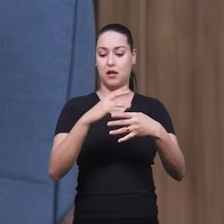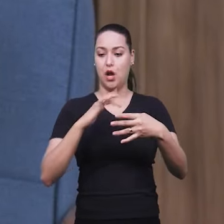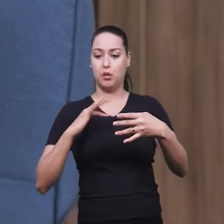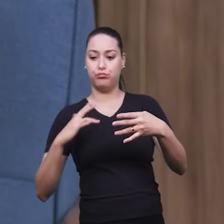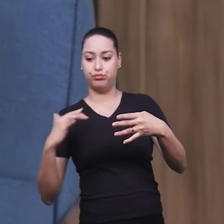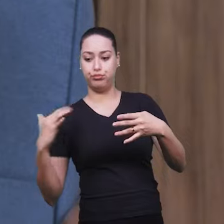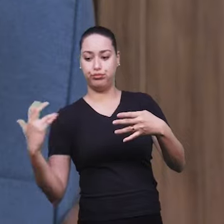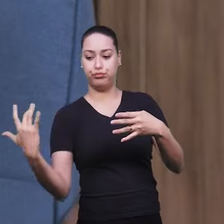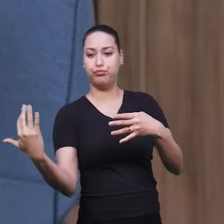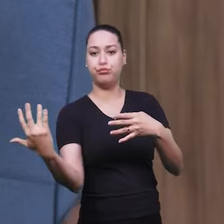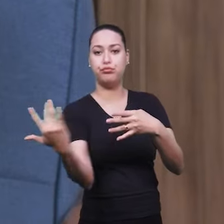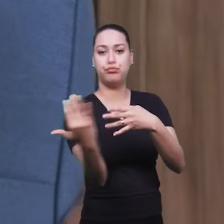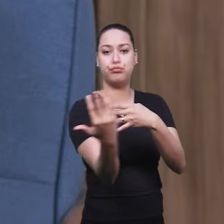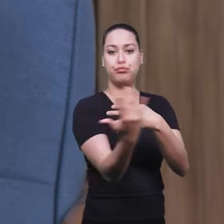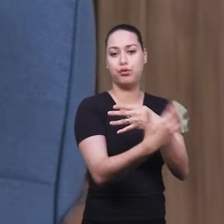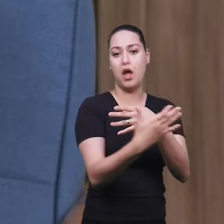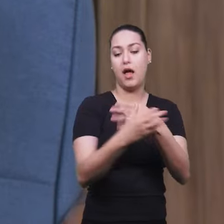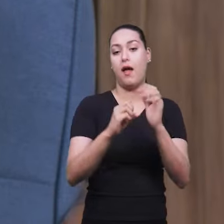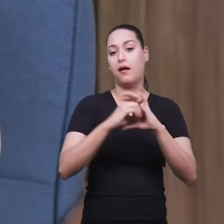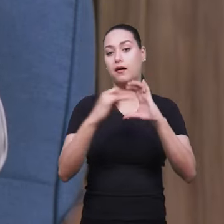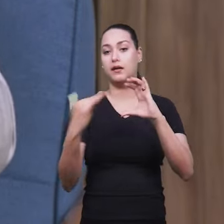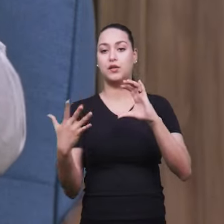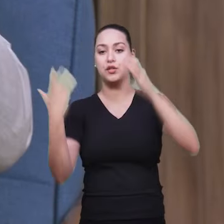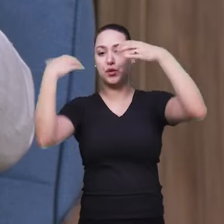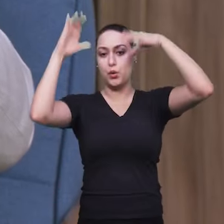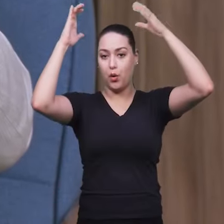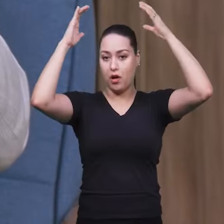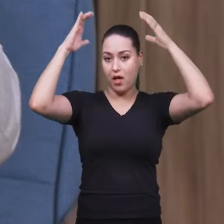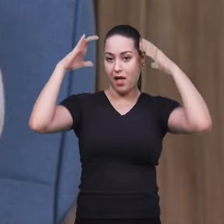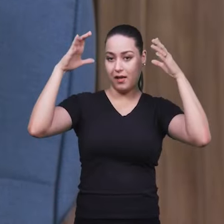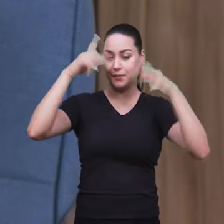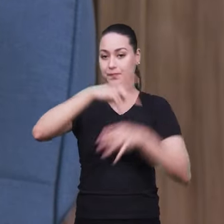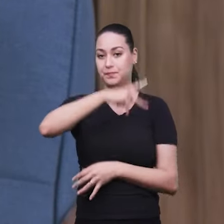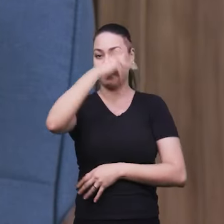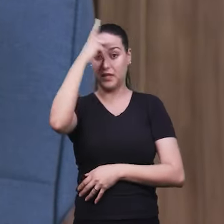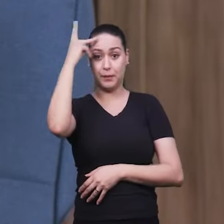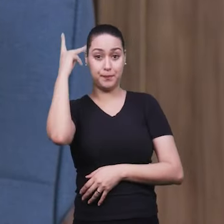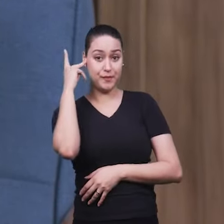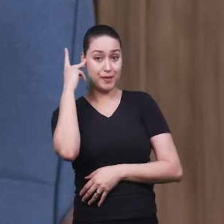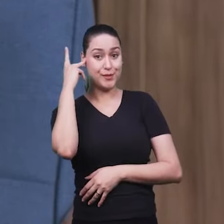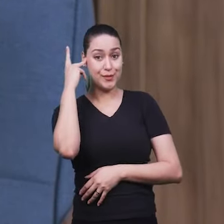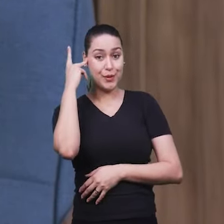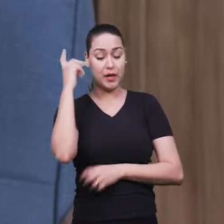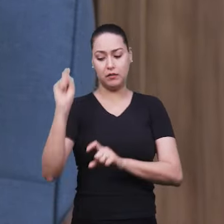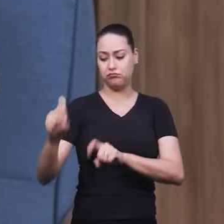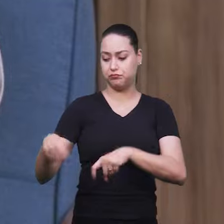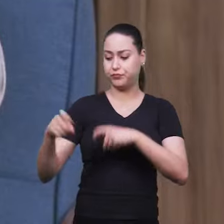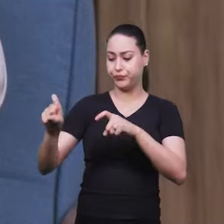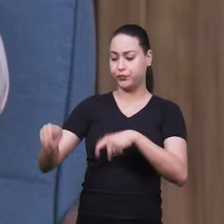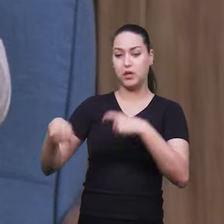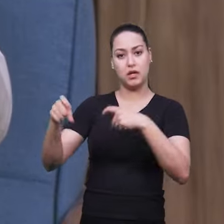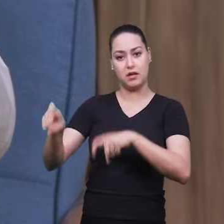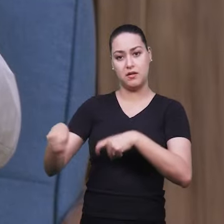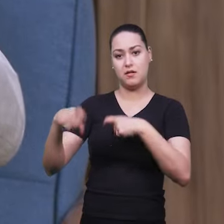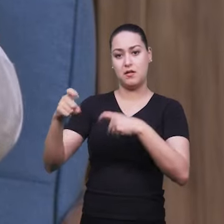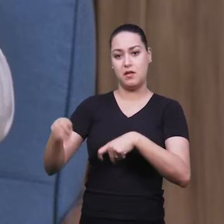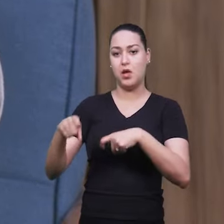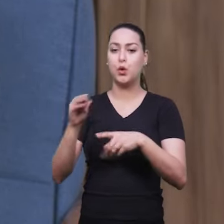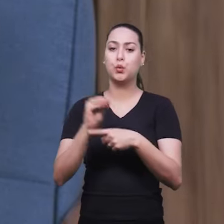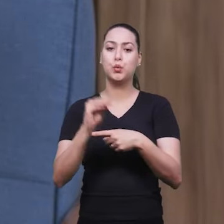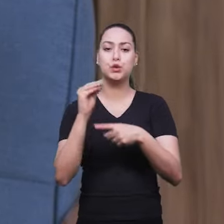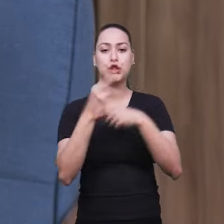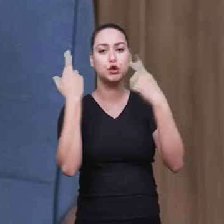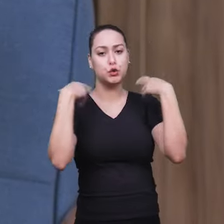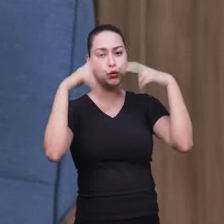cidade cercada, aquilo ali tinha uma característica de um reino, e as pessoas faziam a parte